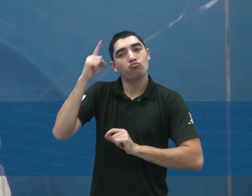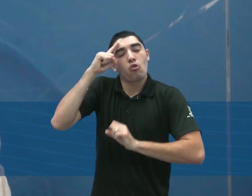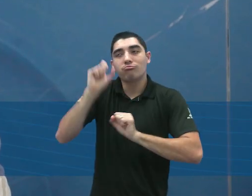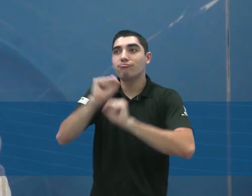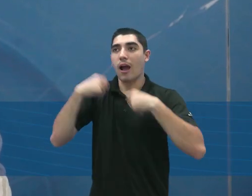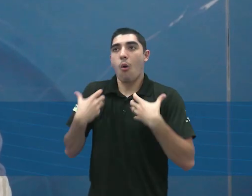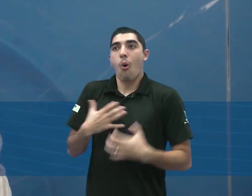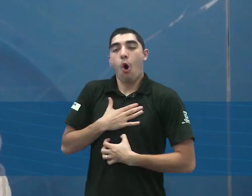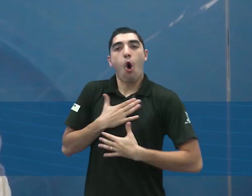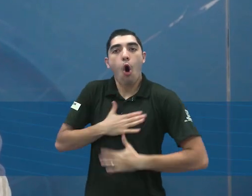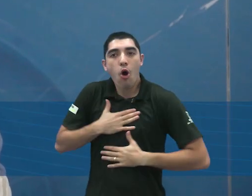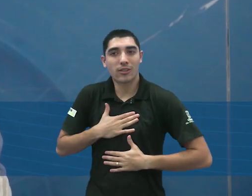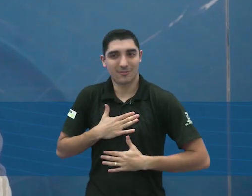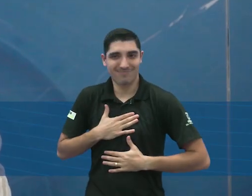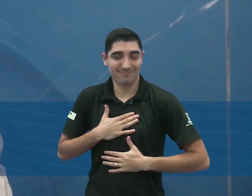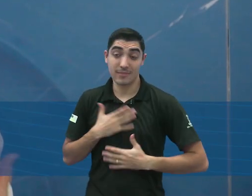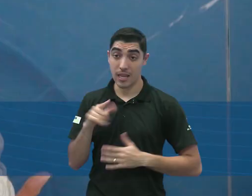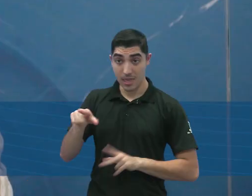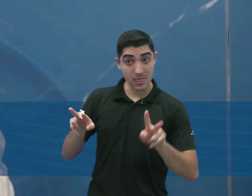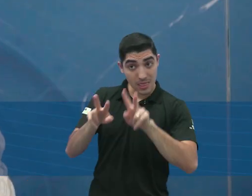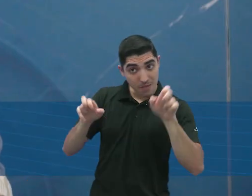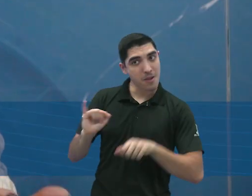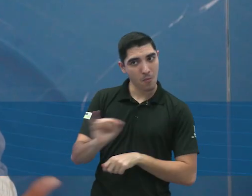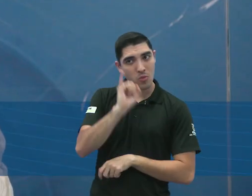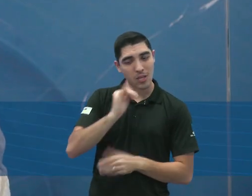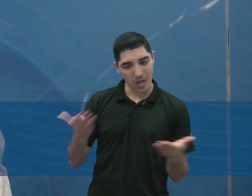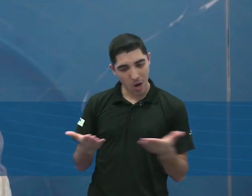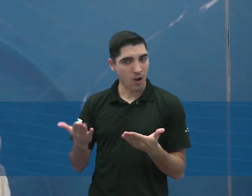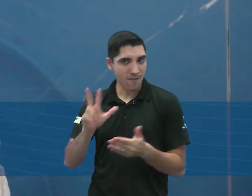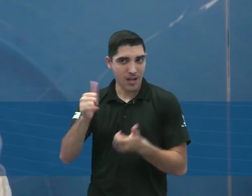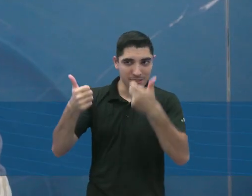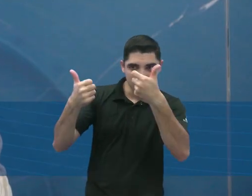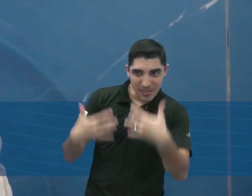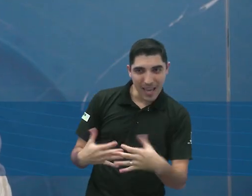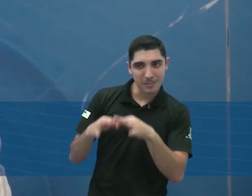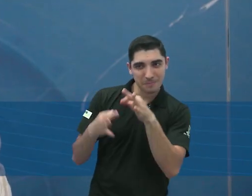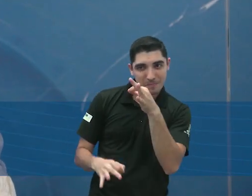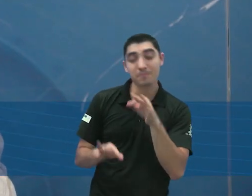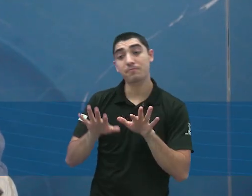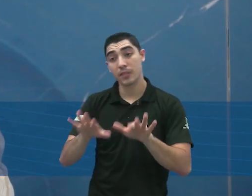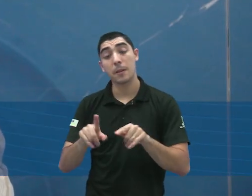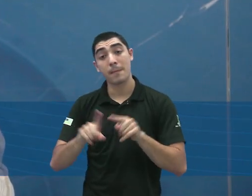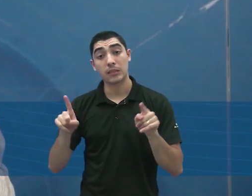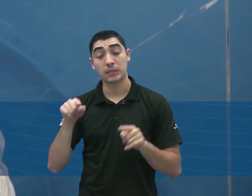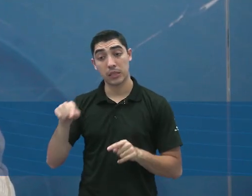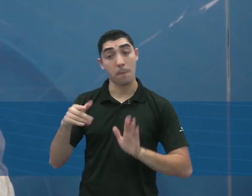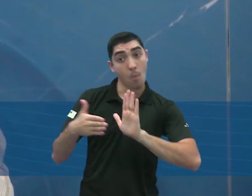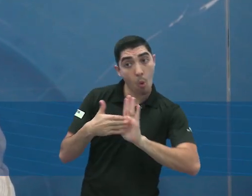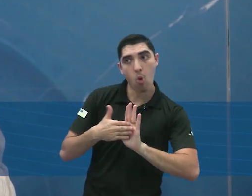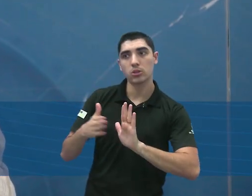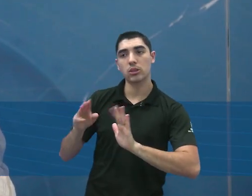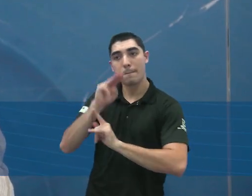para ir trabalhar. Então, eu acho que é um tema muito bacana que a gente vai discorrer ele aqui agora. E eu acho que o propósito em si, ele precisa,